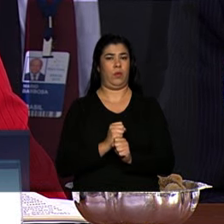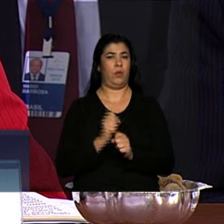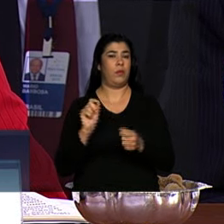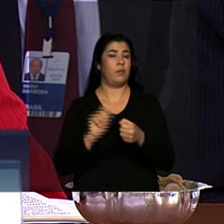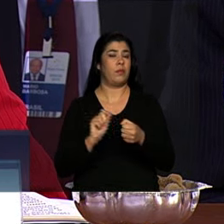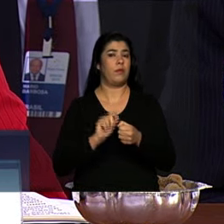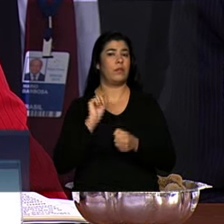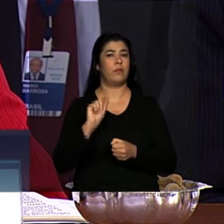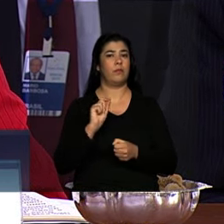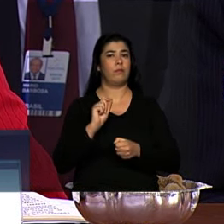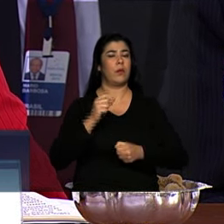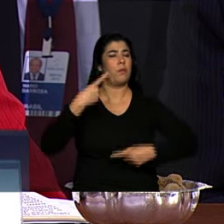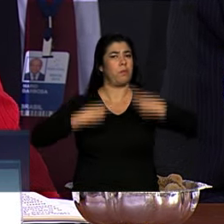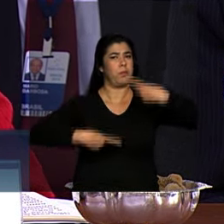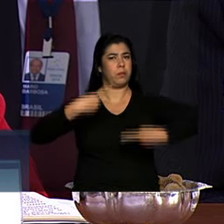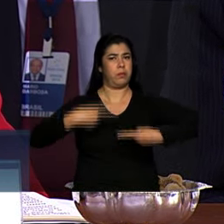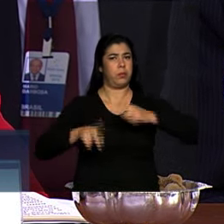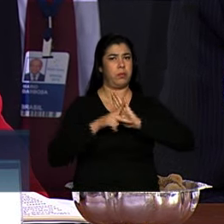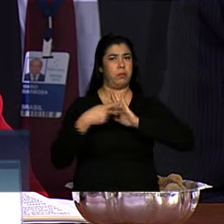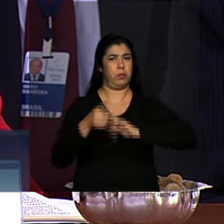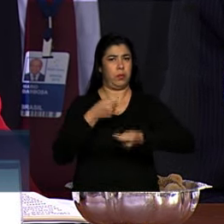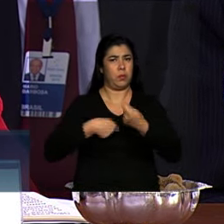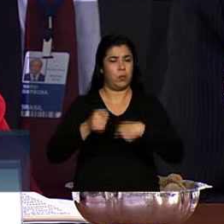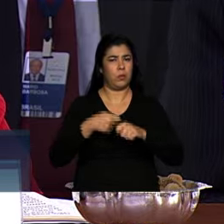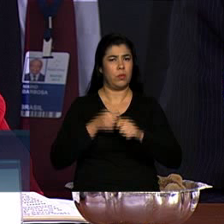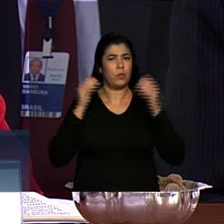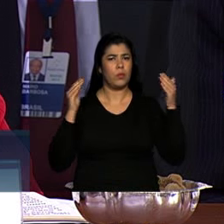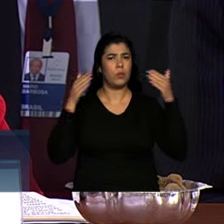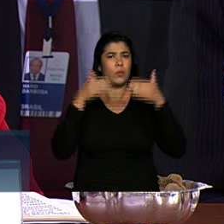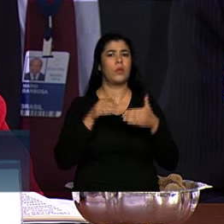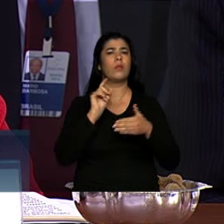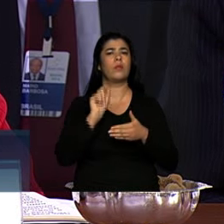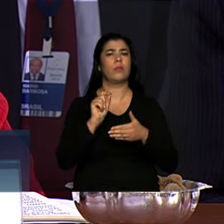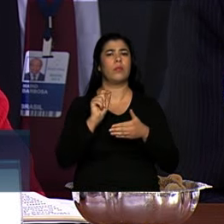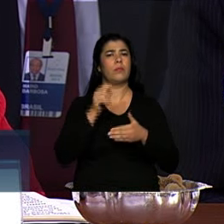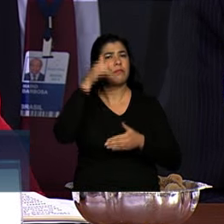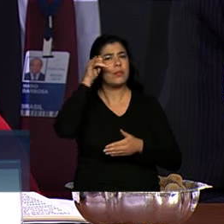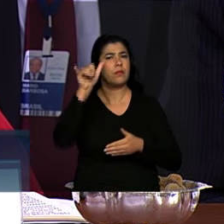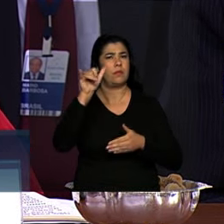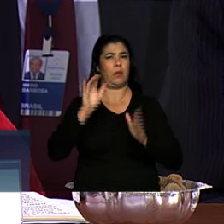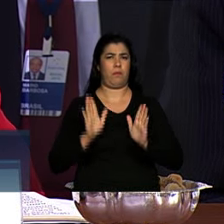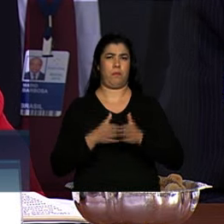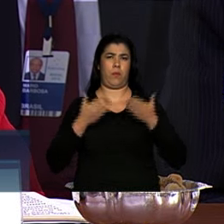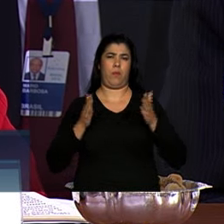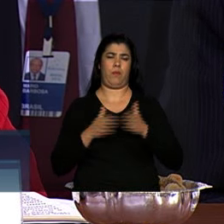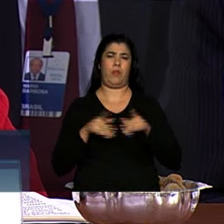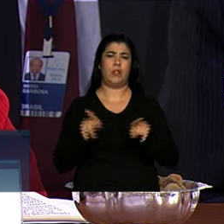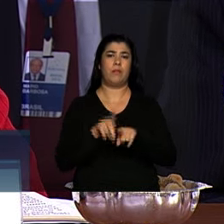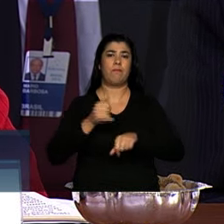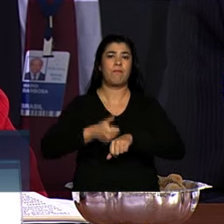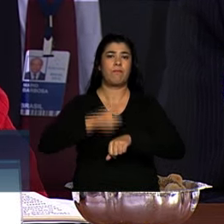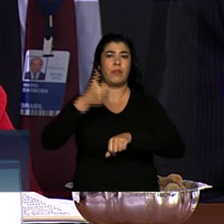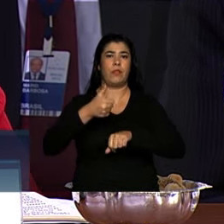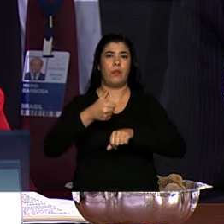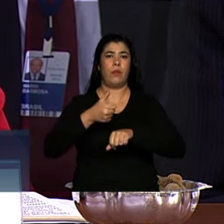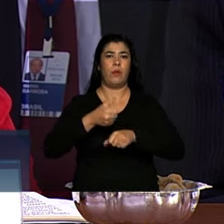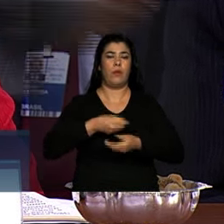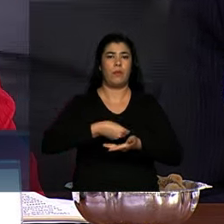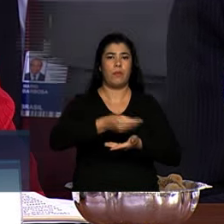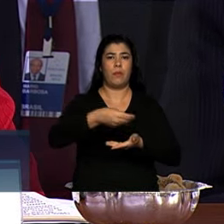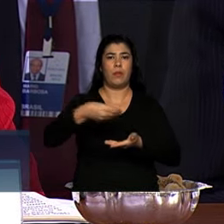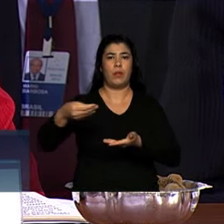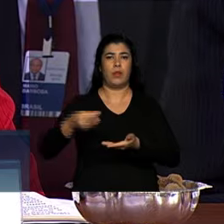de políticas econômicas com foco no combate à pobreza, na melhor distribuição de renda,